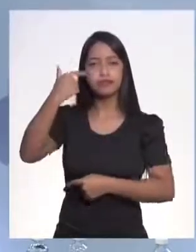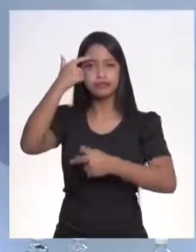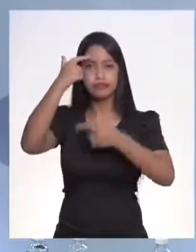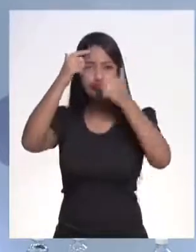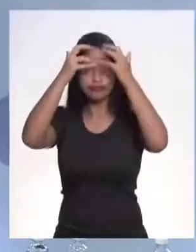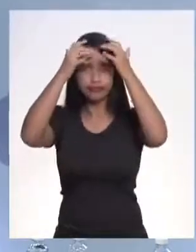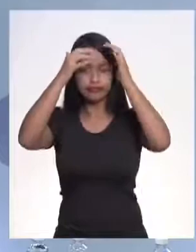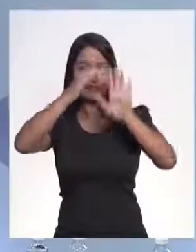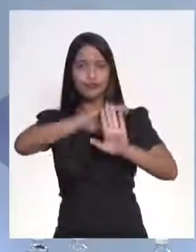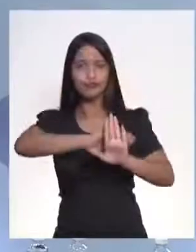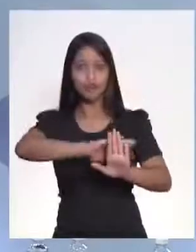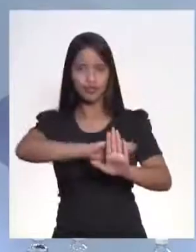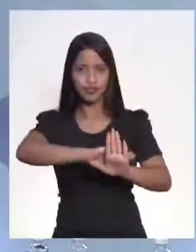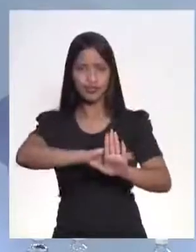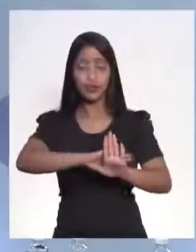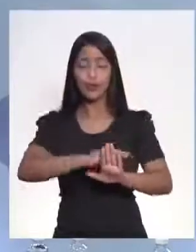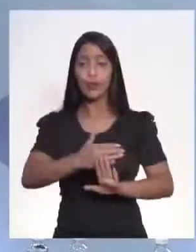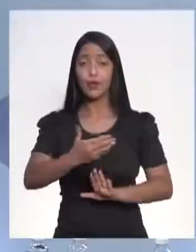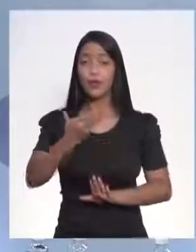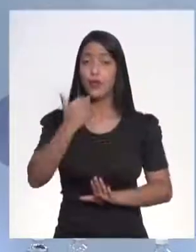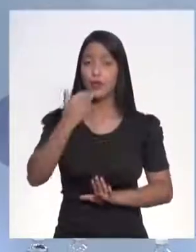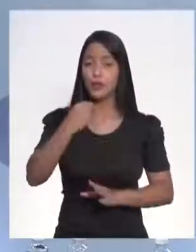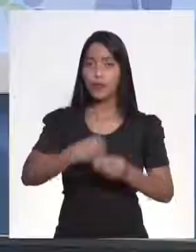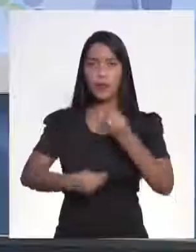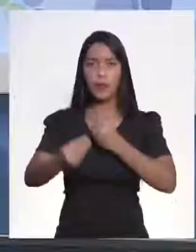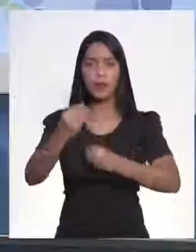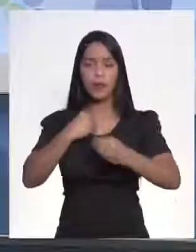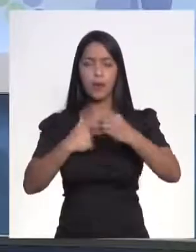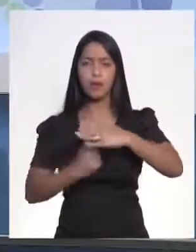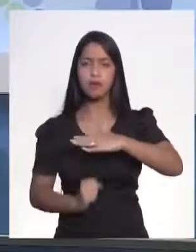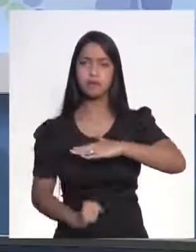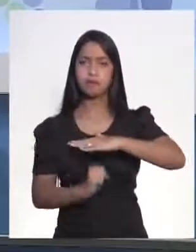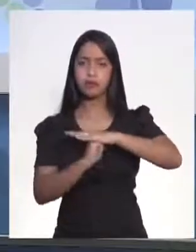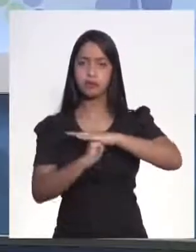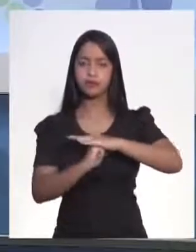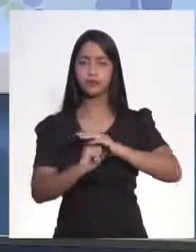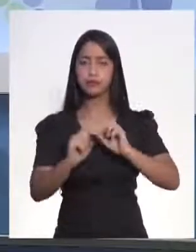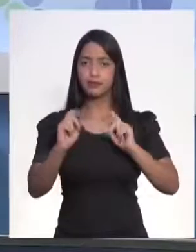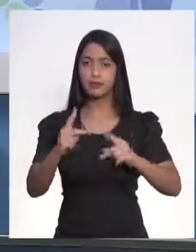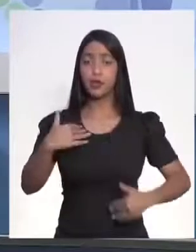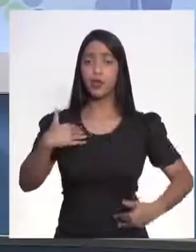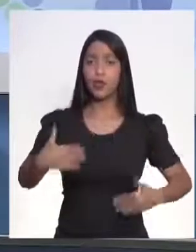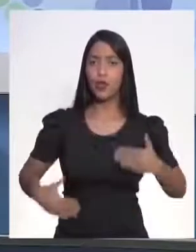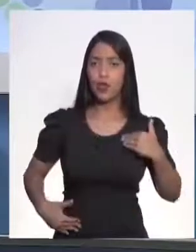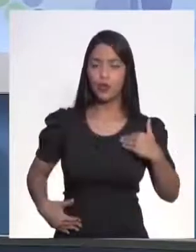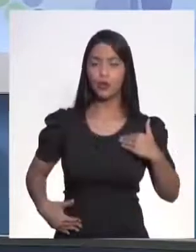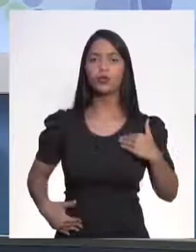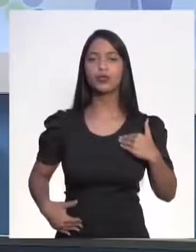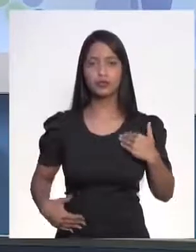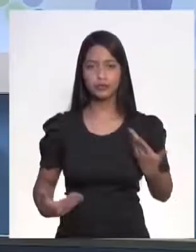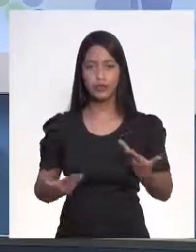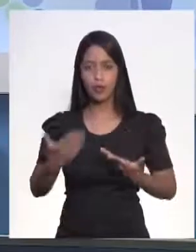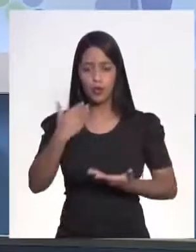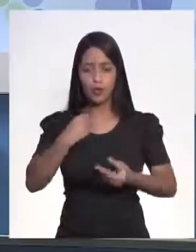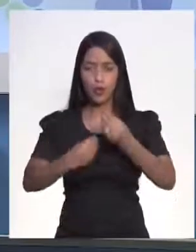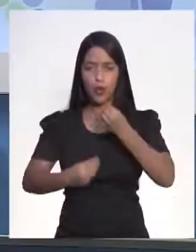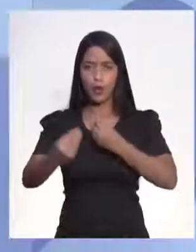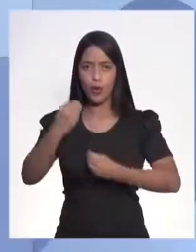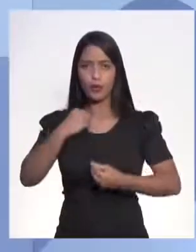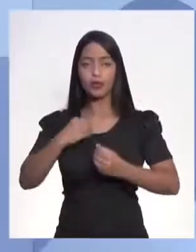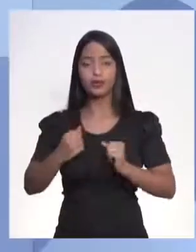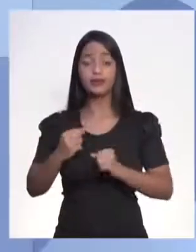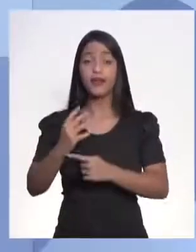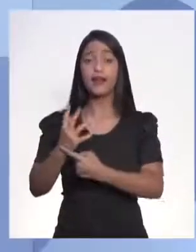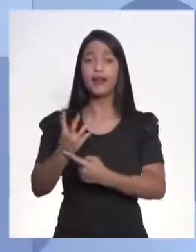alimenta nossa parte objetiva vamos fazer esse contraponto no objetivo meu corpo meu físico tá aqui se